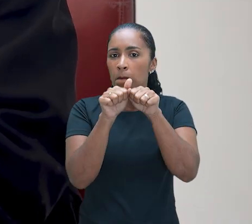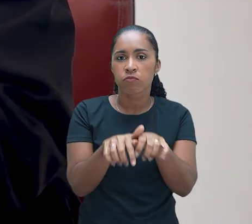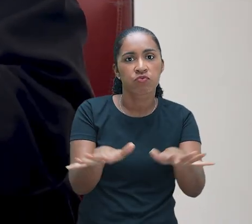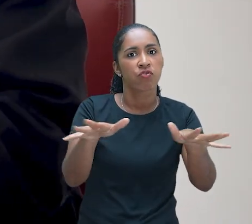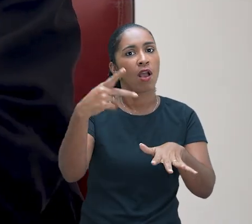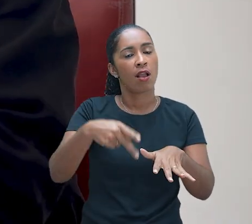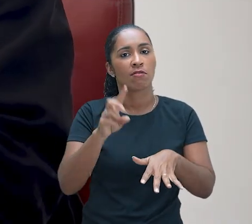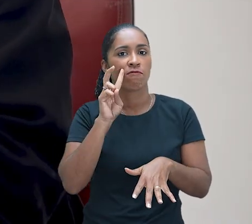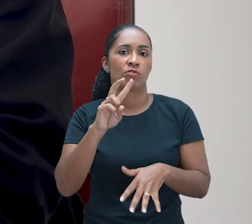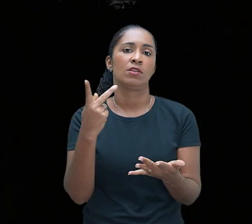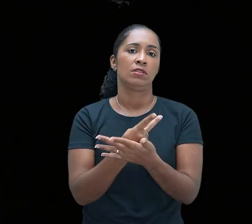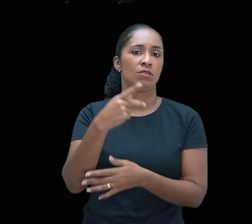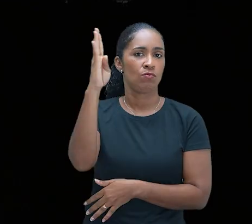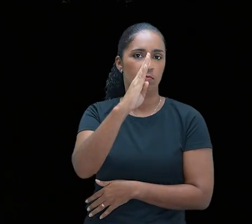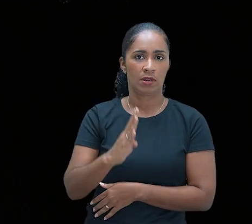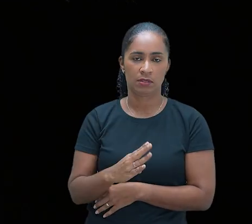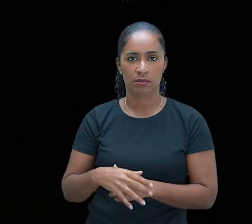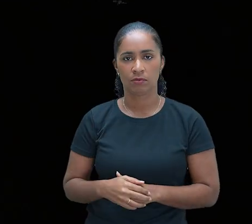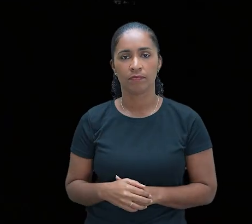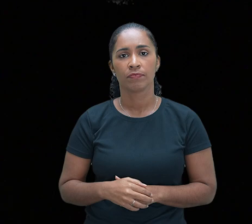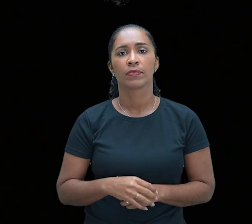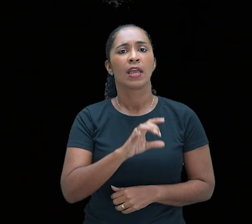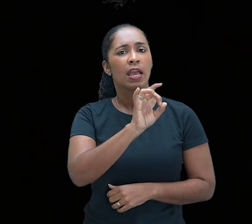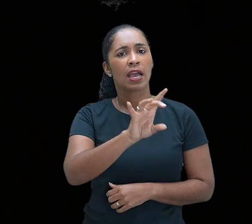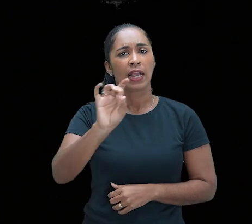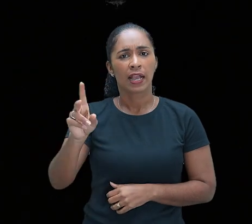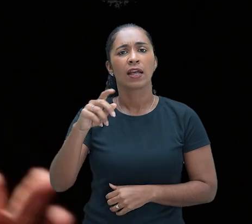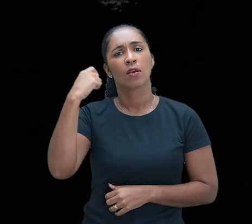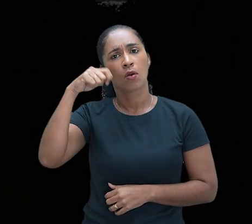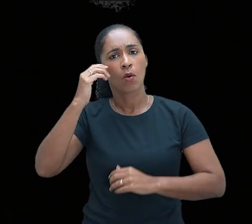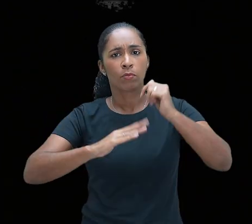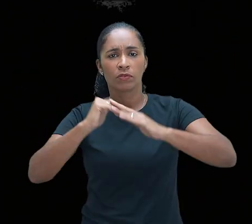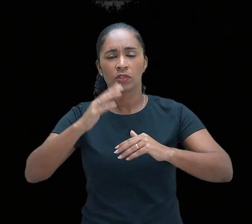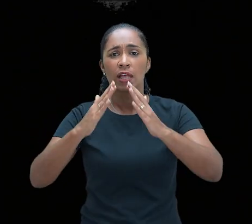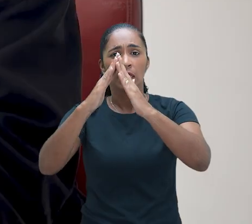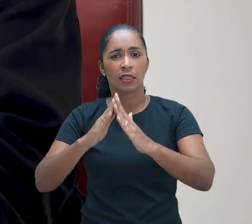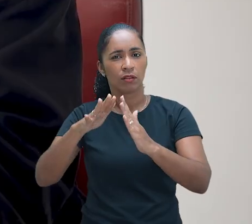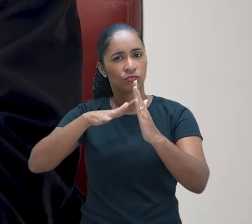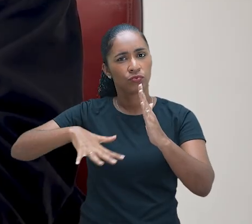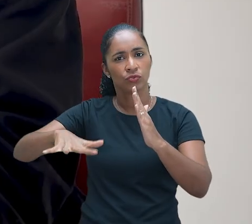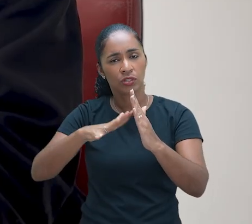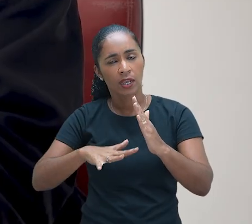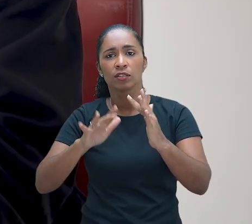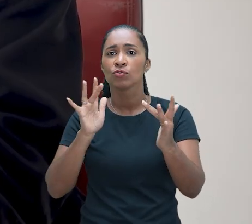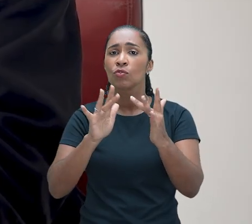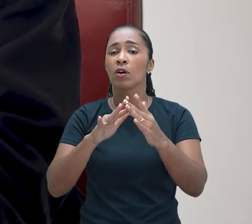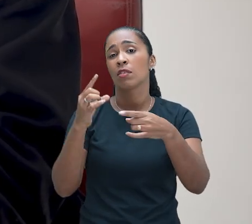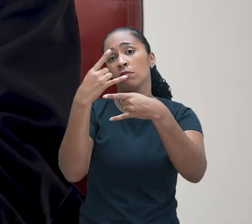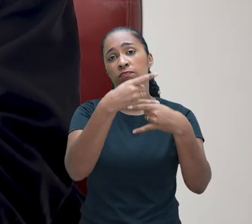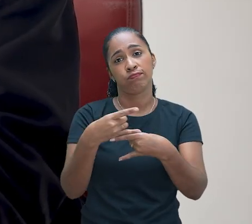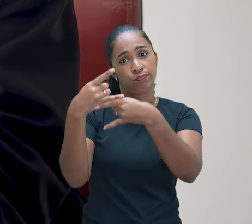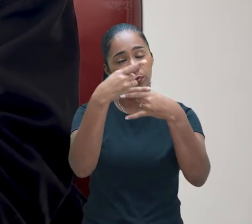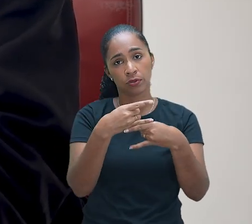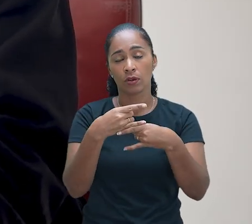mobilização que no Brasil a gente viu. Cada ator estava na sua casa, a gente se conectava pelo Zoom. E a gente, então,